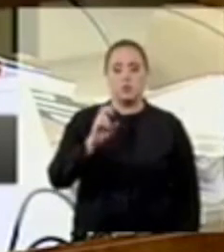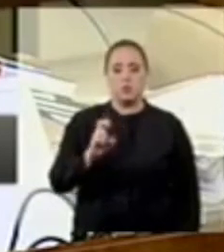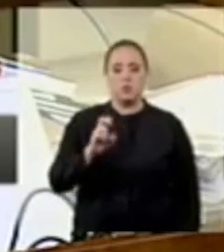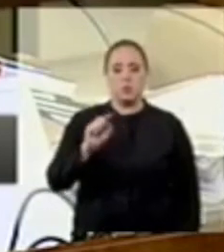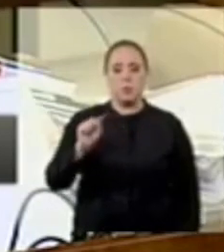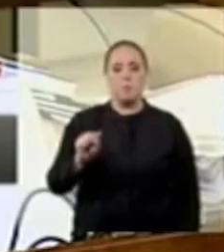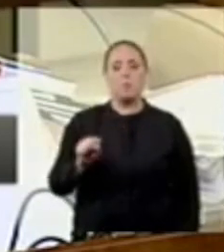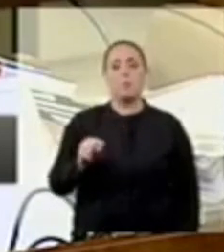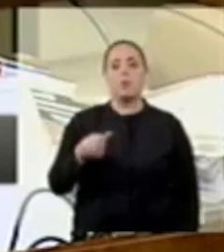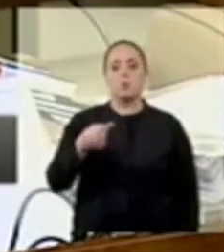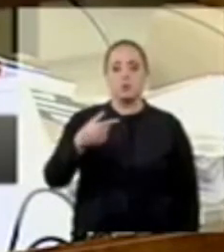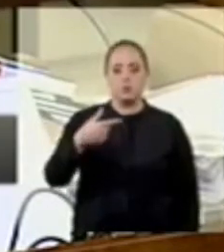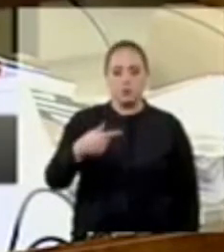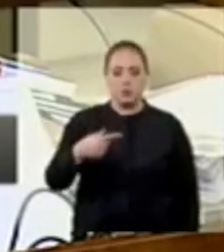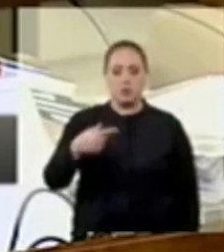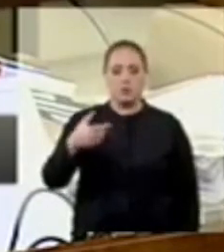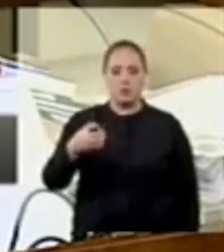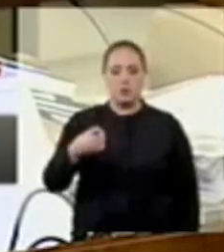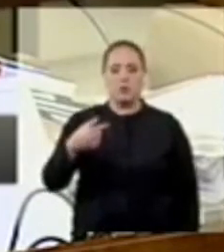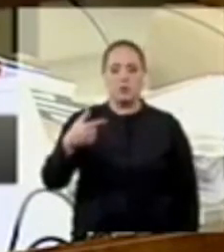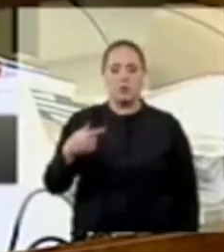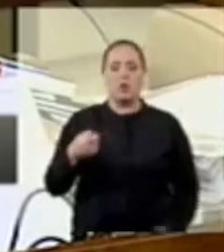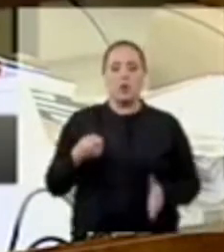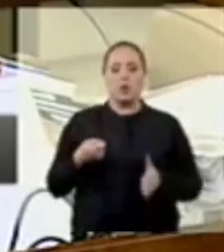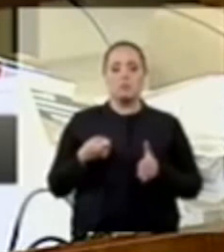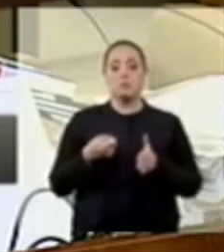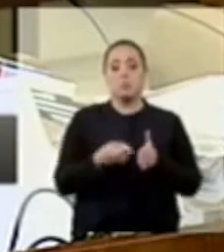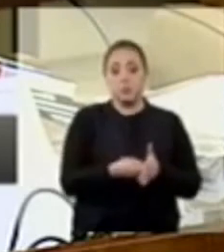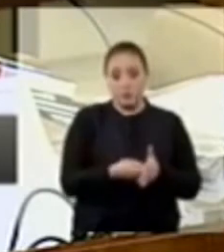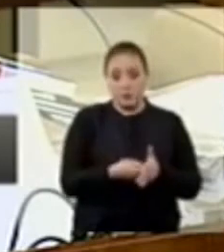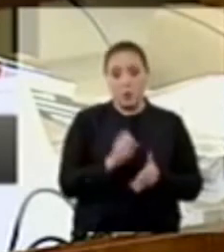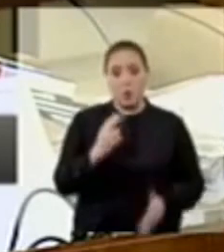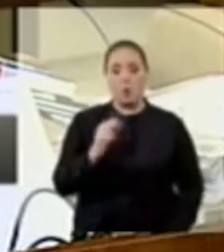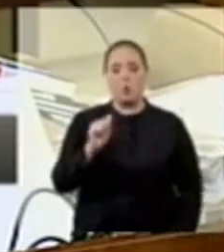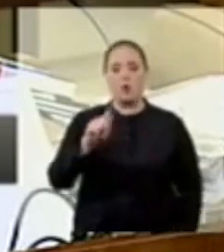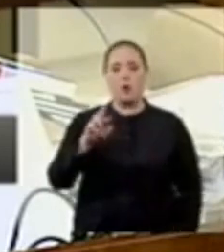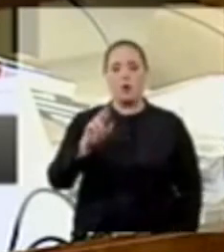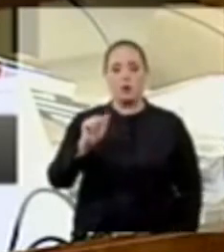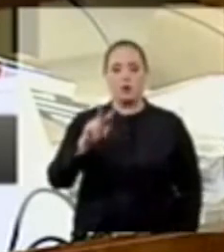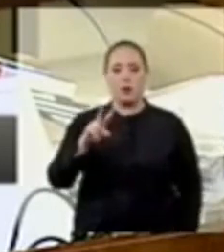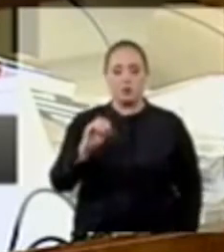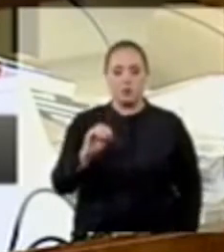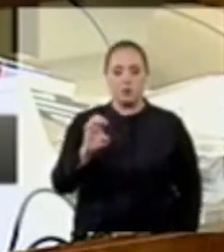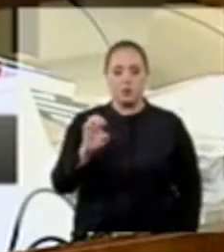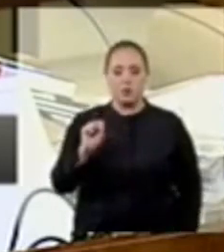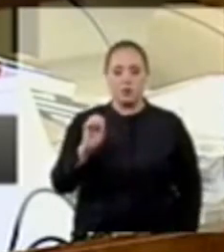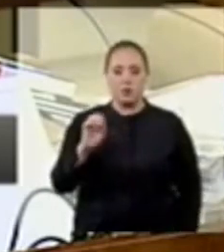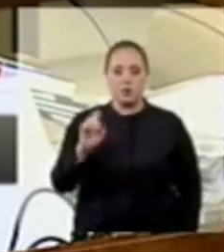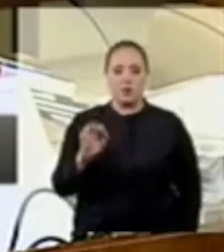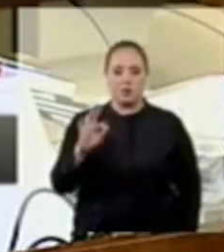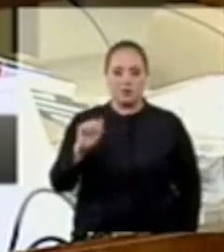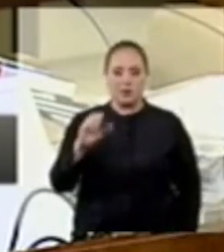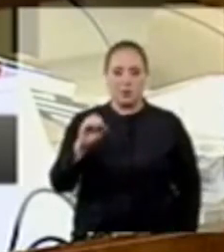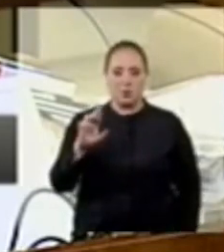mil 707 recursos extraordinários ou agravos e recursos extraordinários em matéria